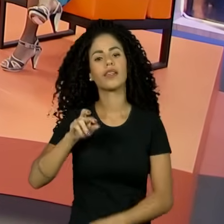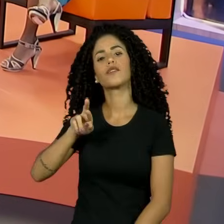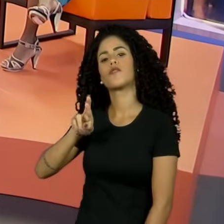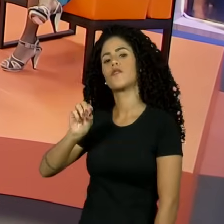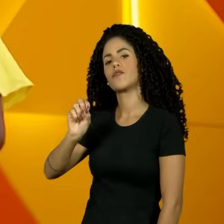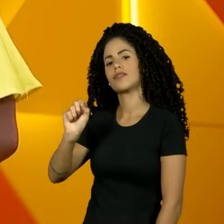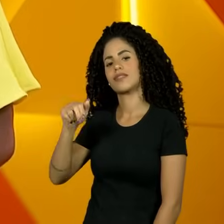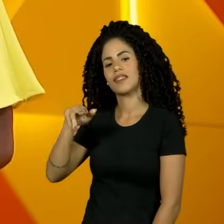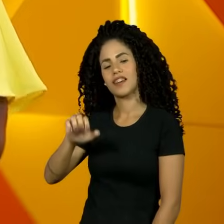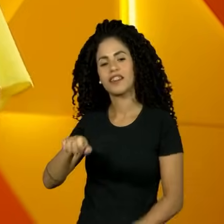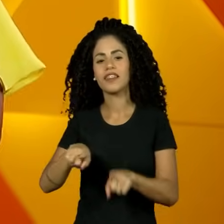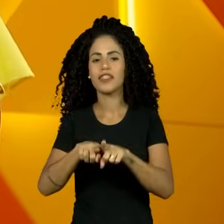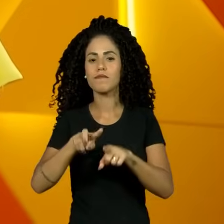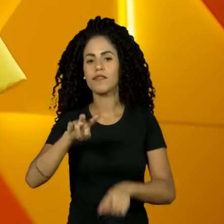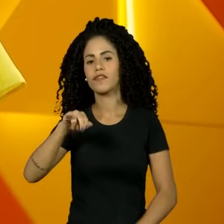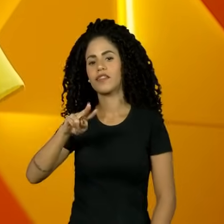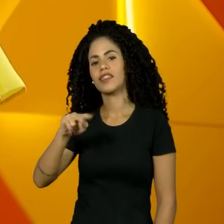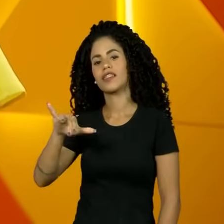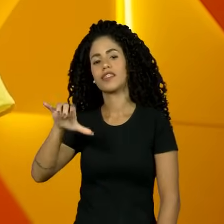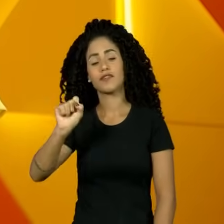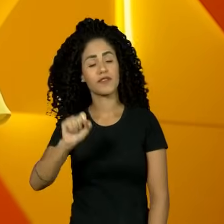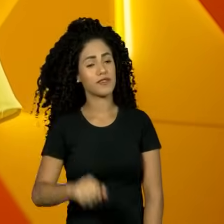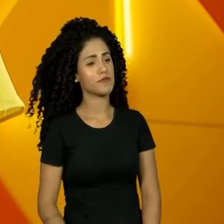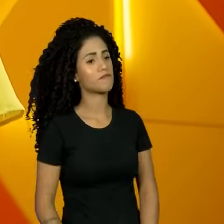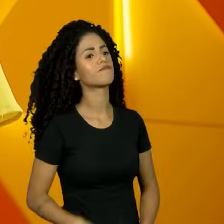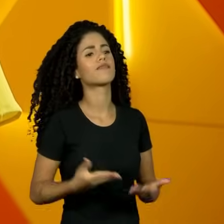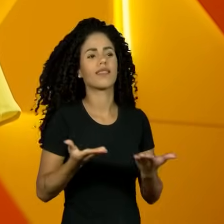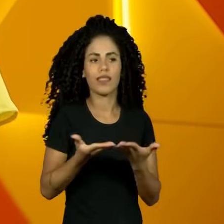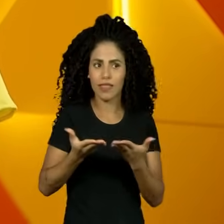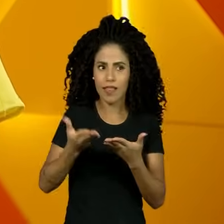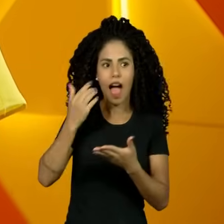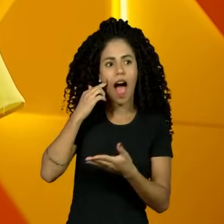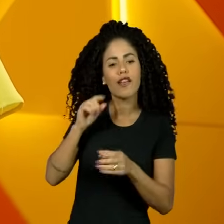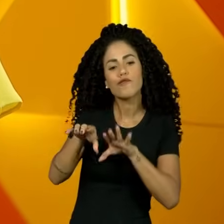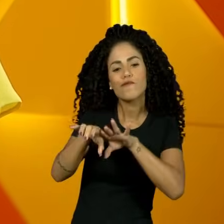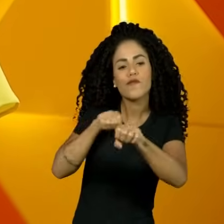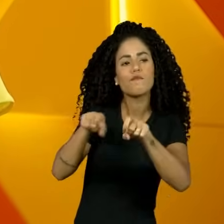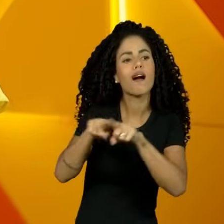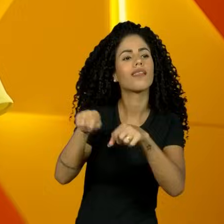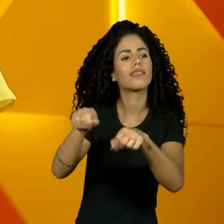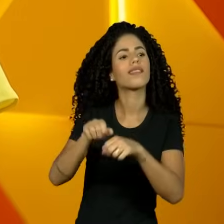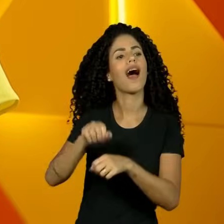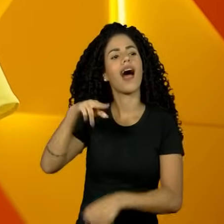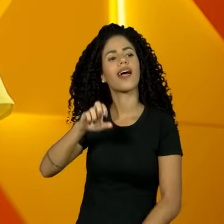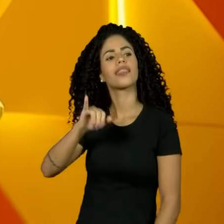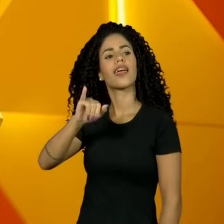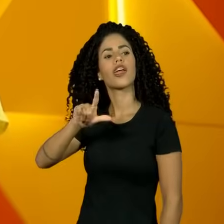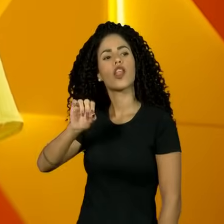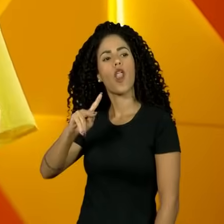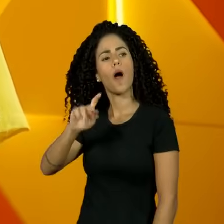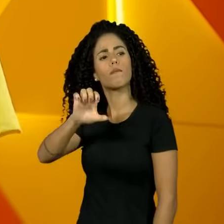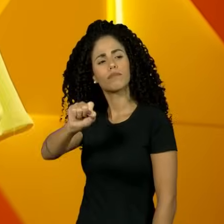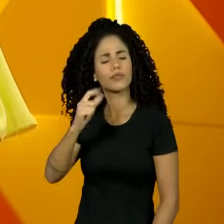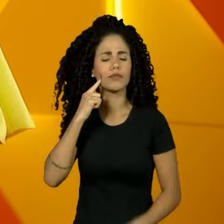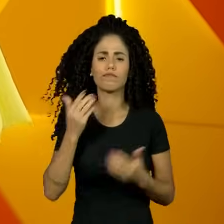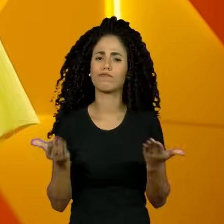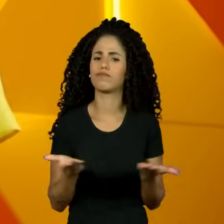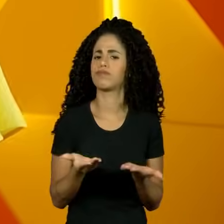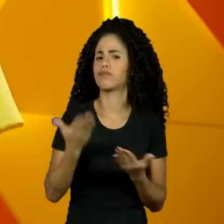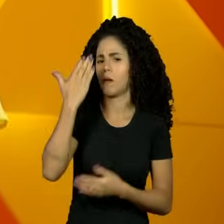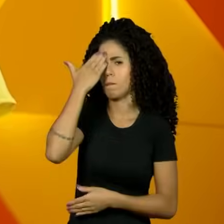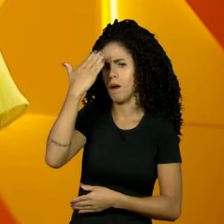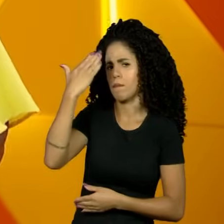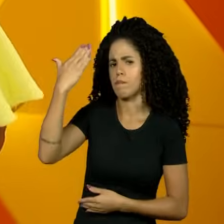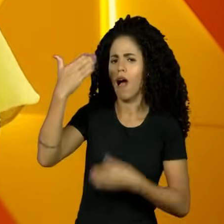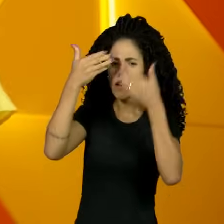Borges. Bacharel em Direito e Ciências Sociais, Ney Lopes é um pensador com uma atuação, gente, muito